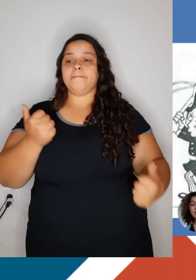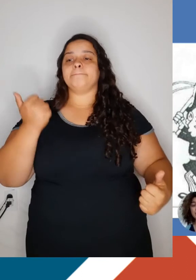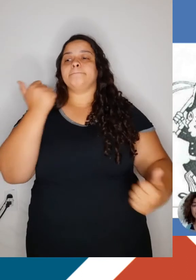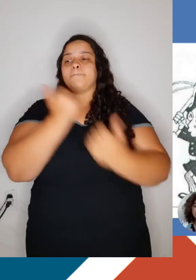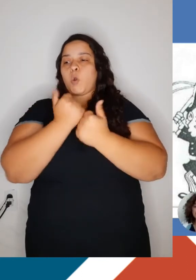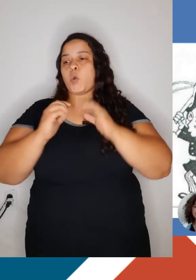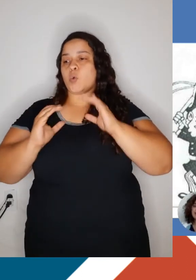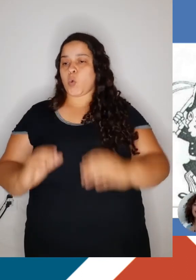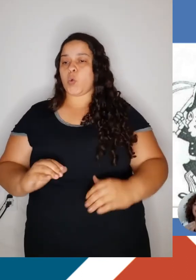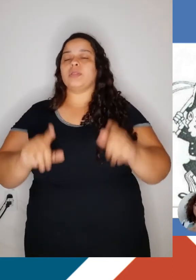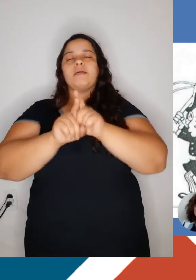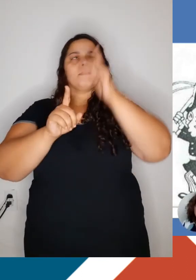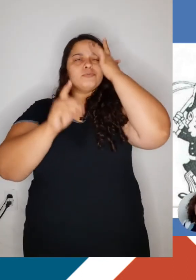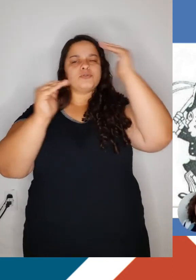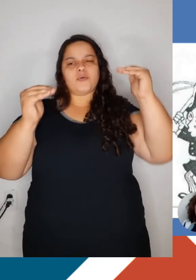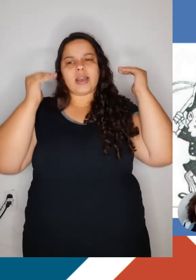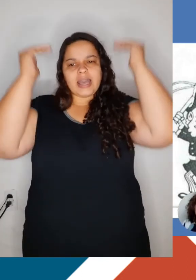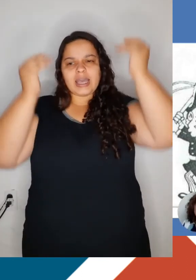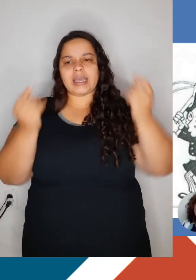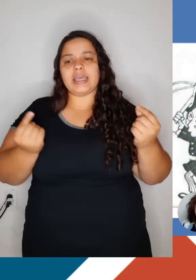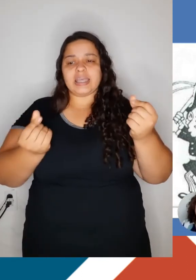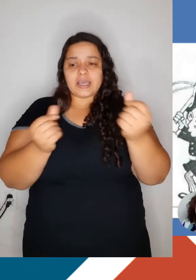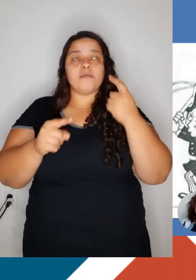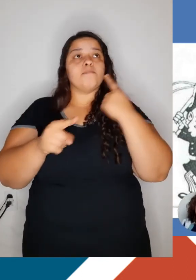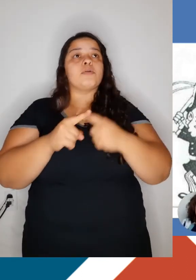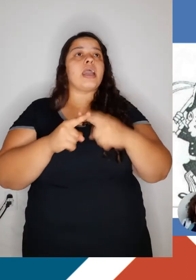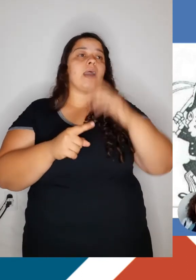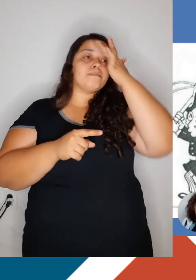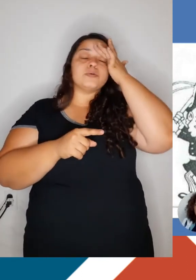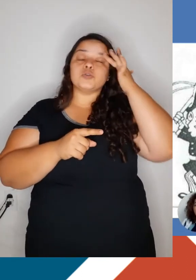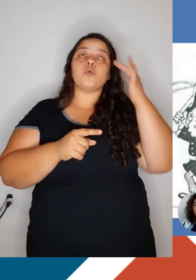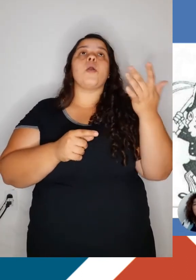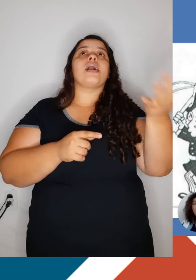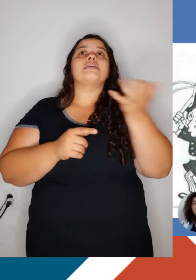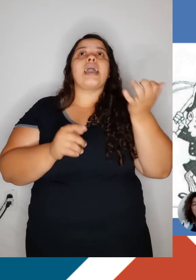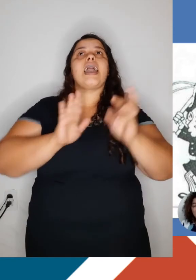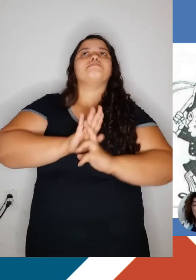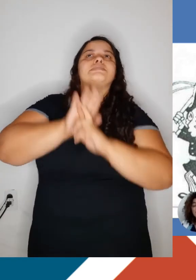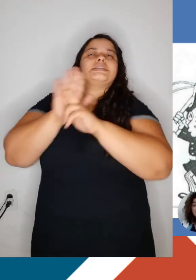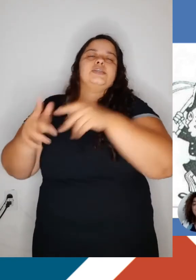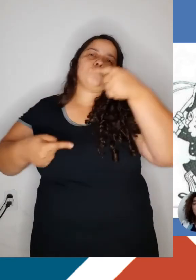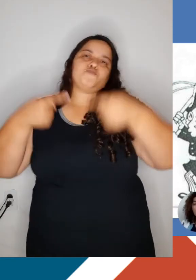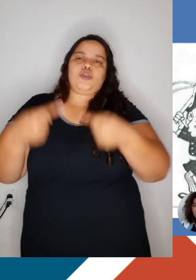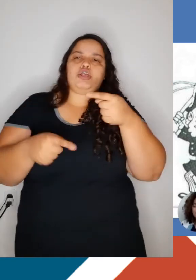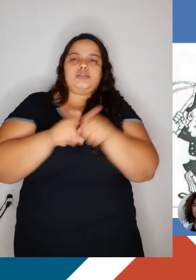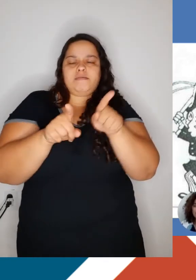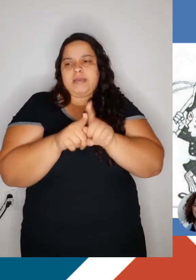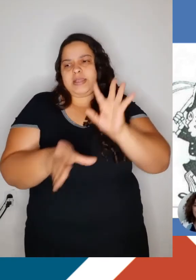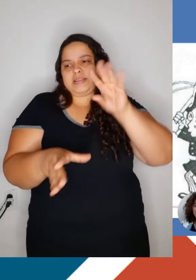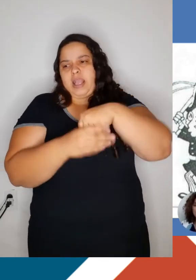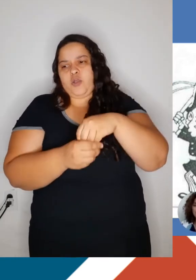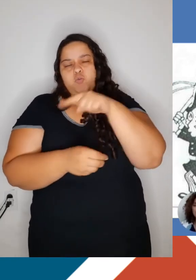civis, inclusive da elite daquela época, que estava insatisfeito, querendo maior representação